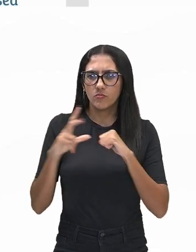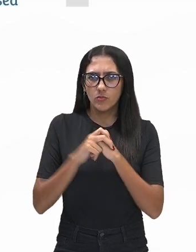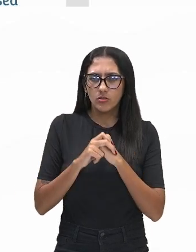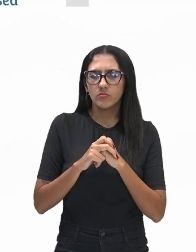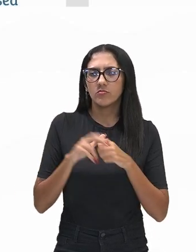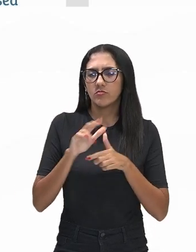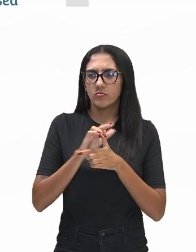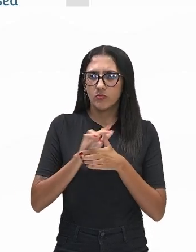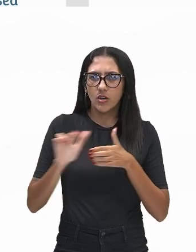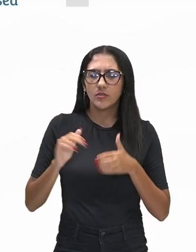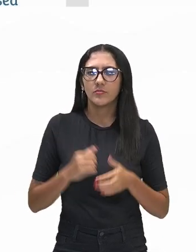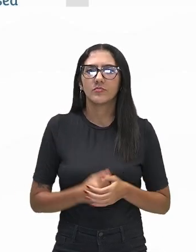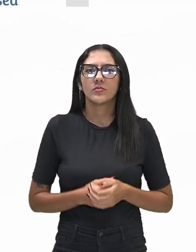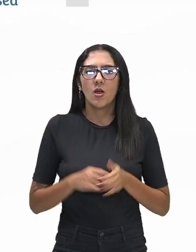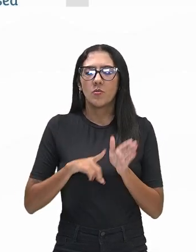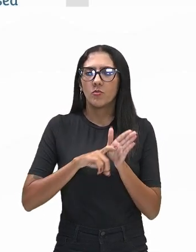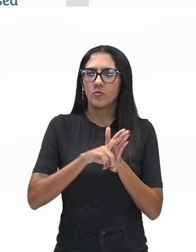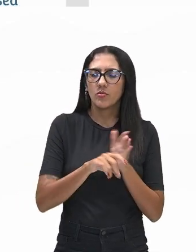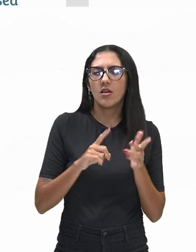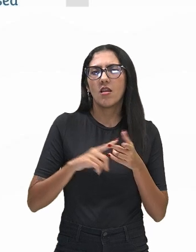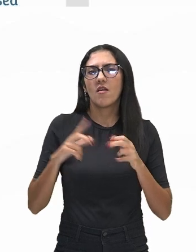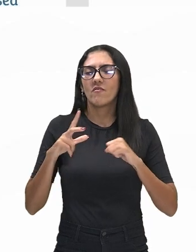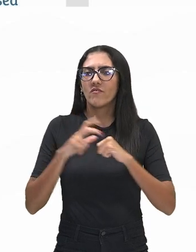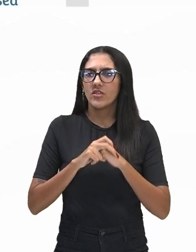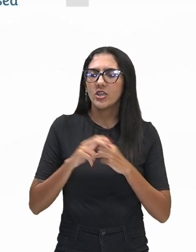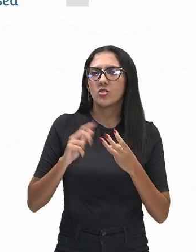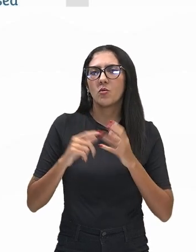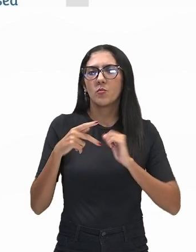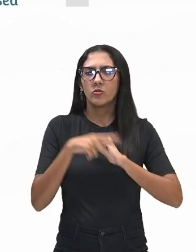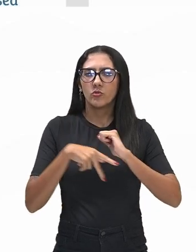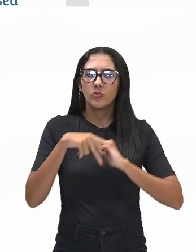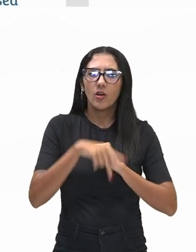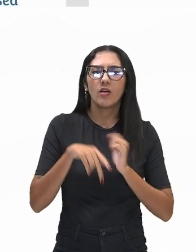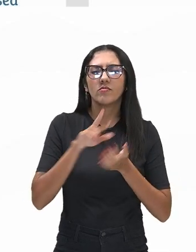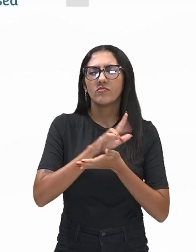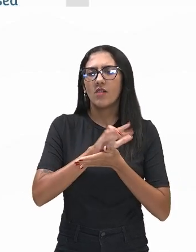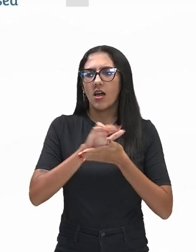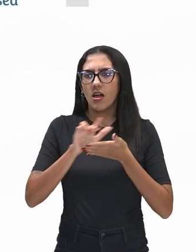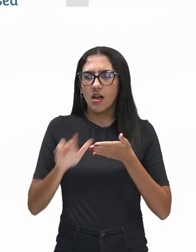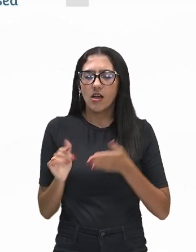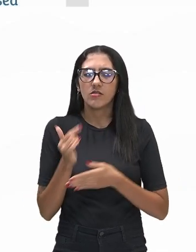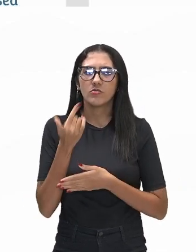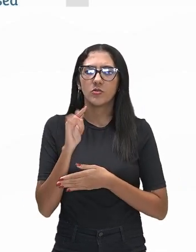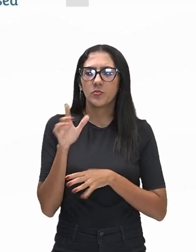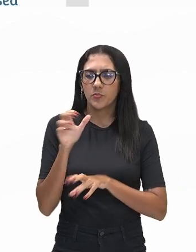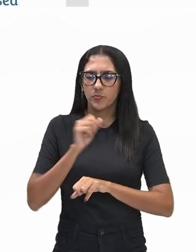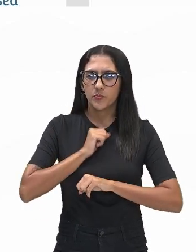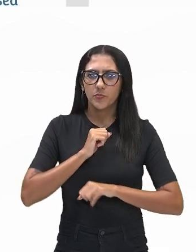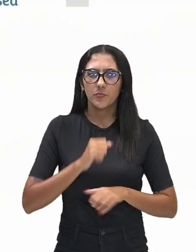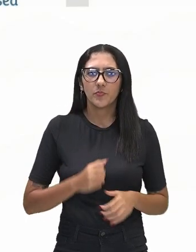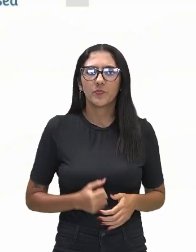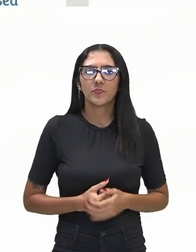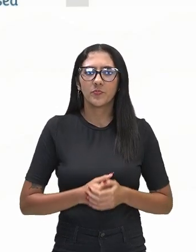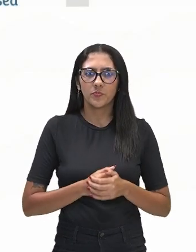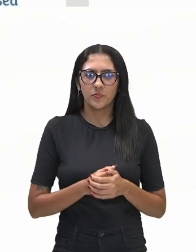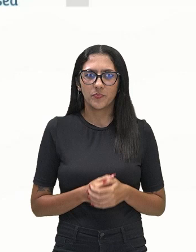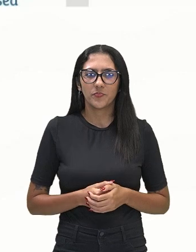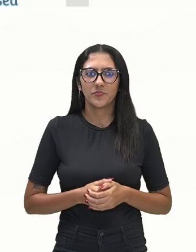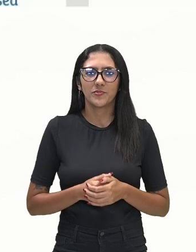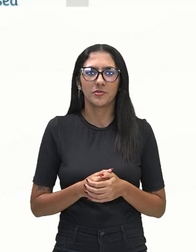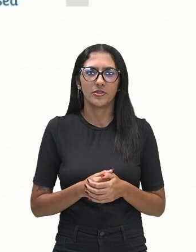doenças, como bactérias, vírus, protozoários e outros micro-organismos. E nós temos aqui